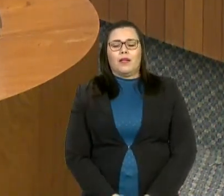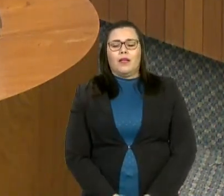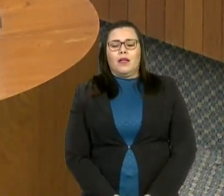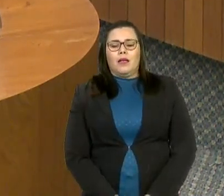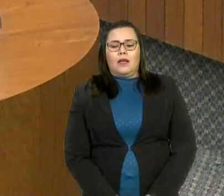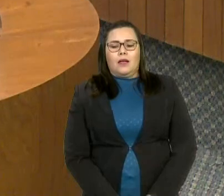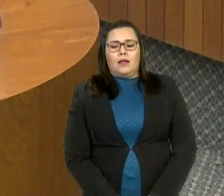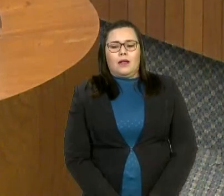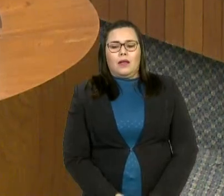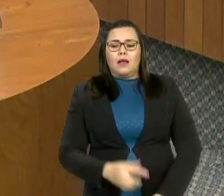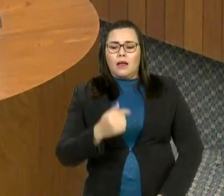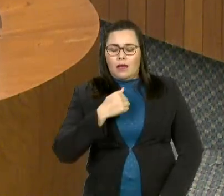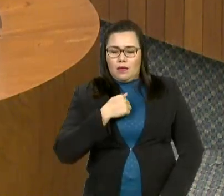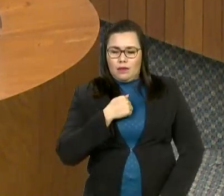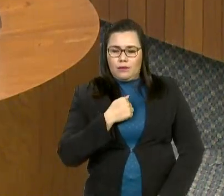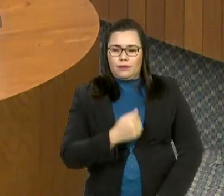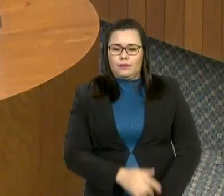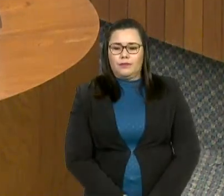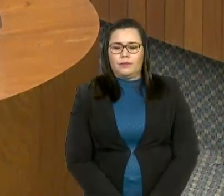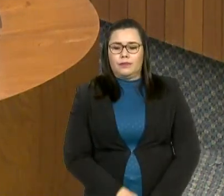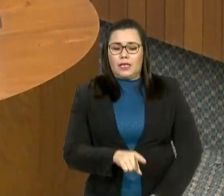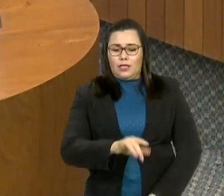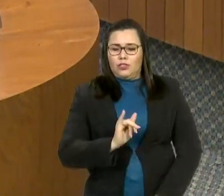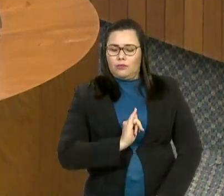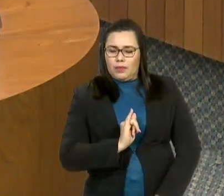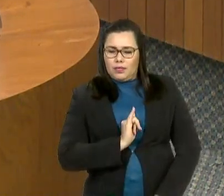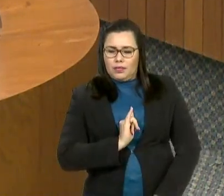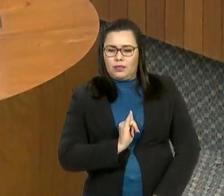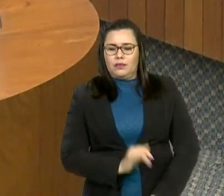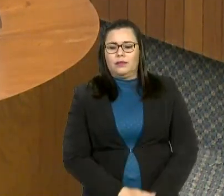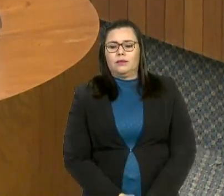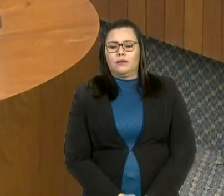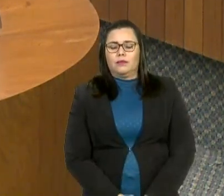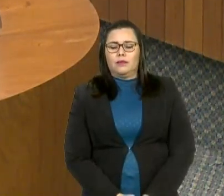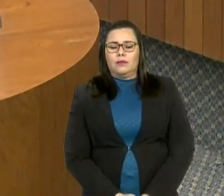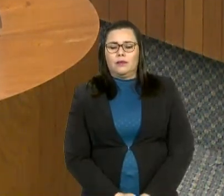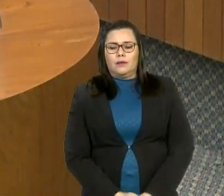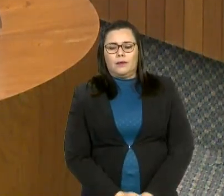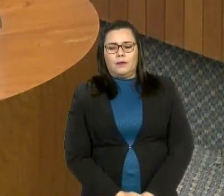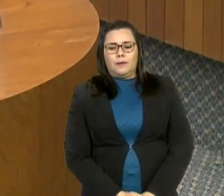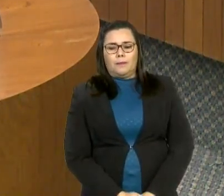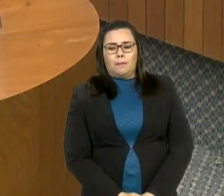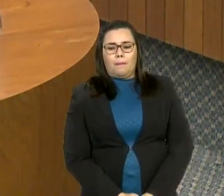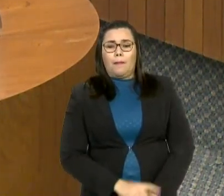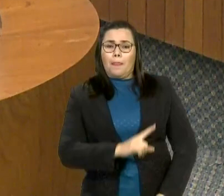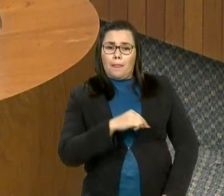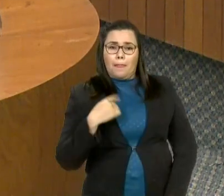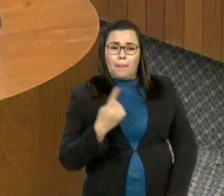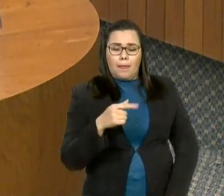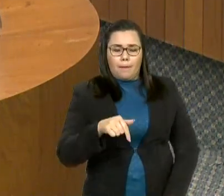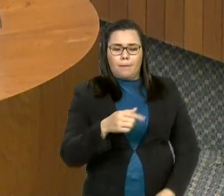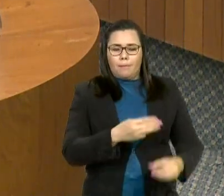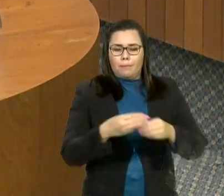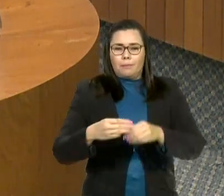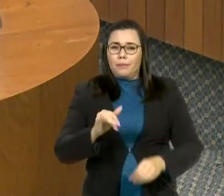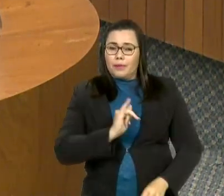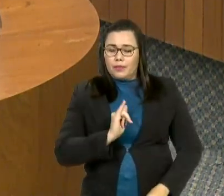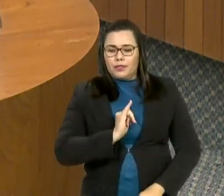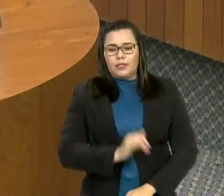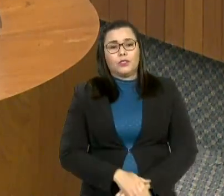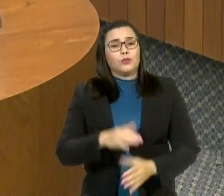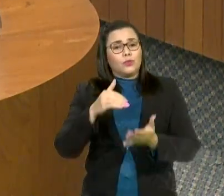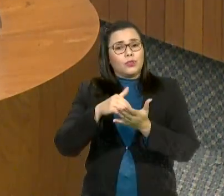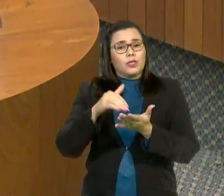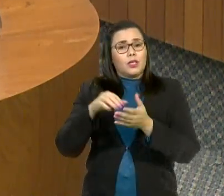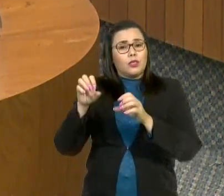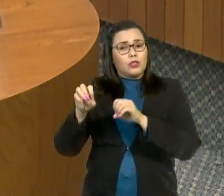a primeira-dama do município de Imperatriz, deputado estadual, nós, do município de Imperatriz, através do secretário de